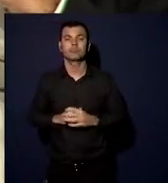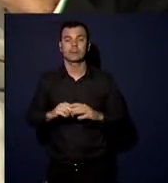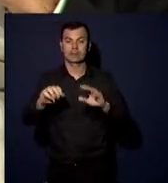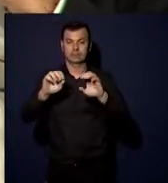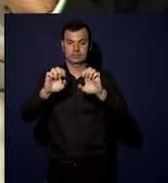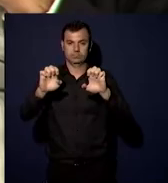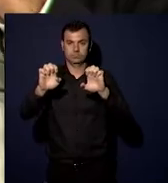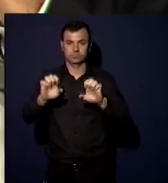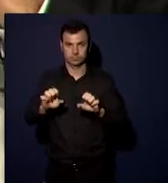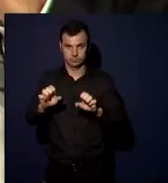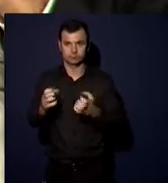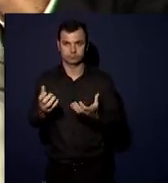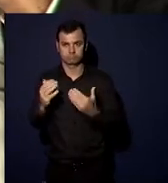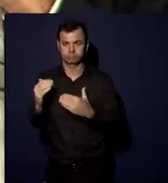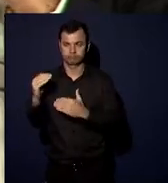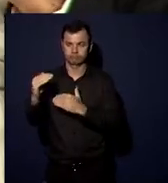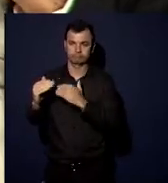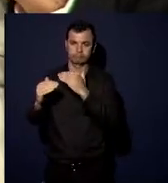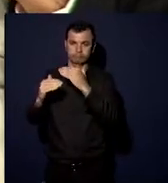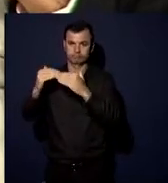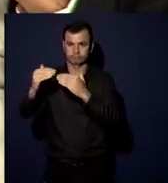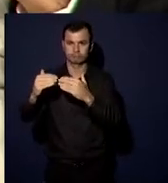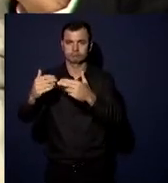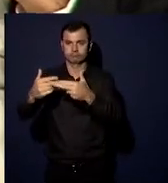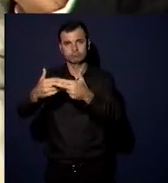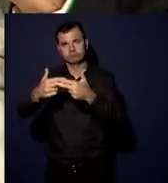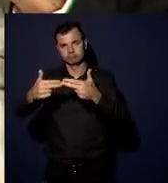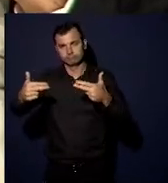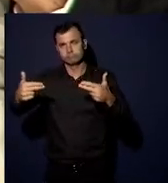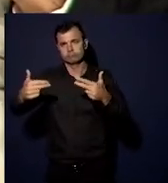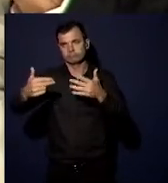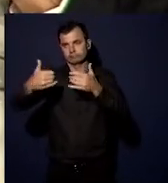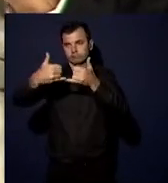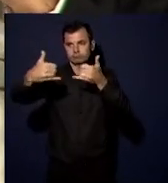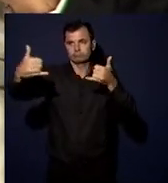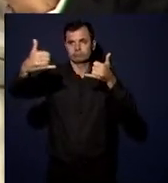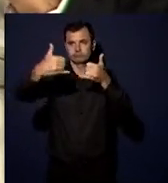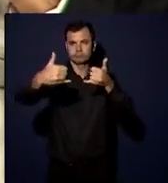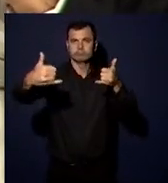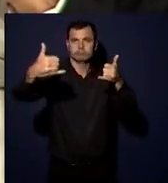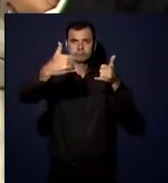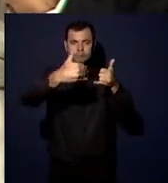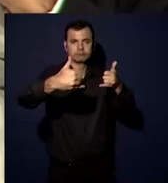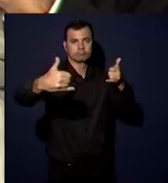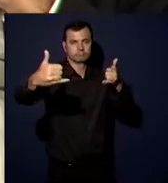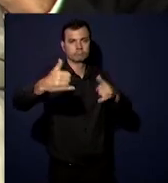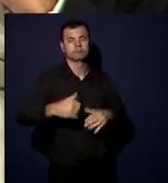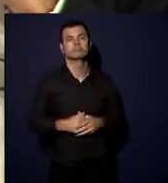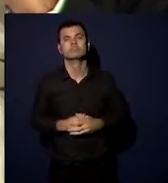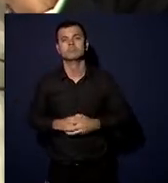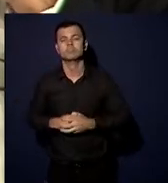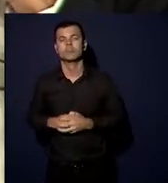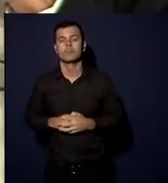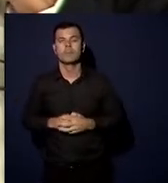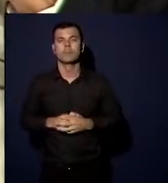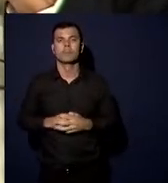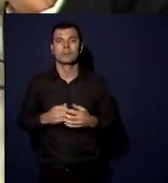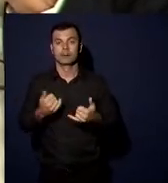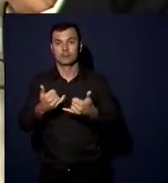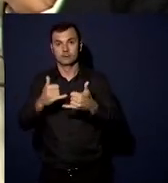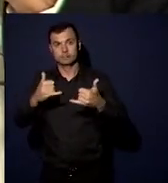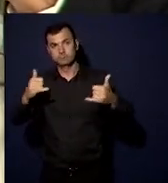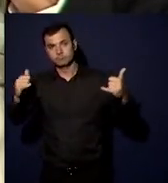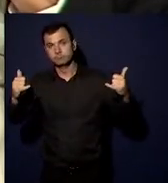Brasil é de crescer as linhas de transmissão e oferecer um caminho né para que essa energia renovável